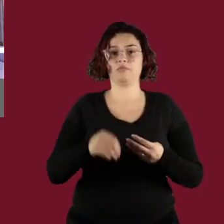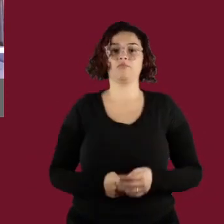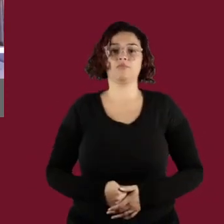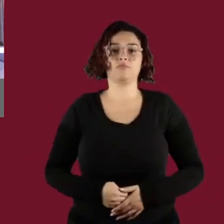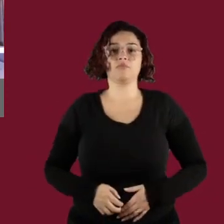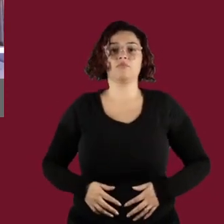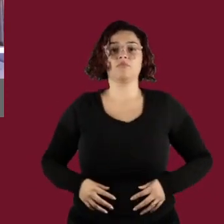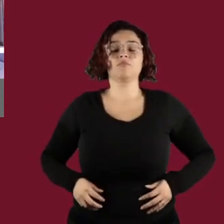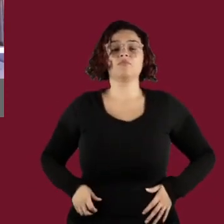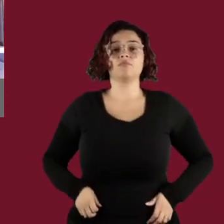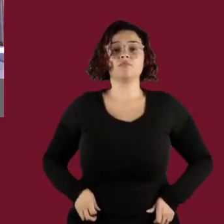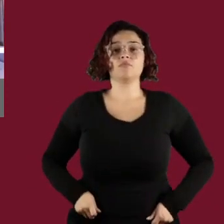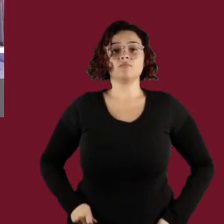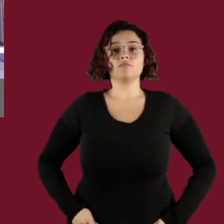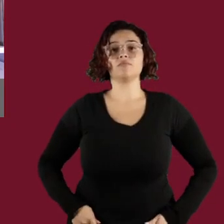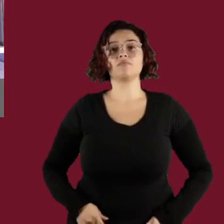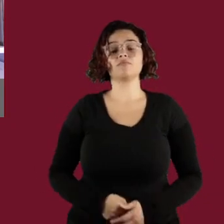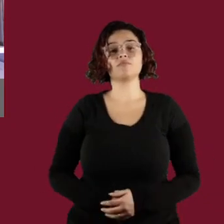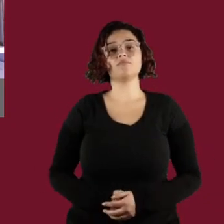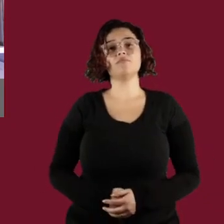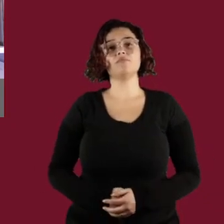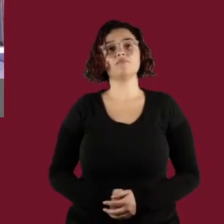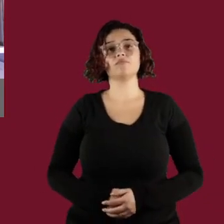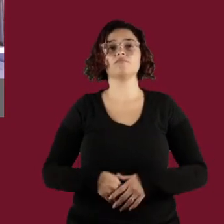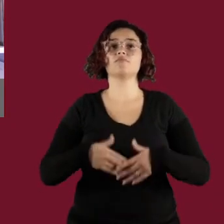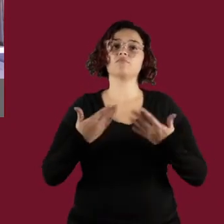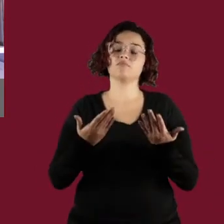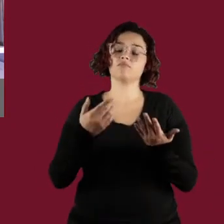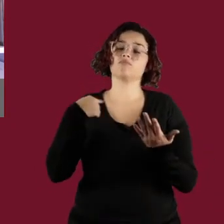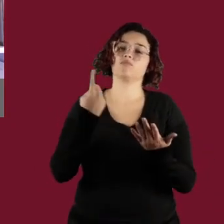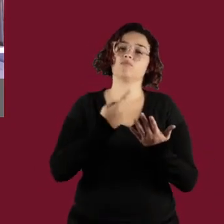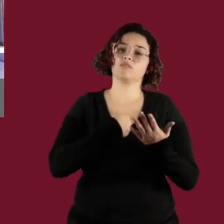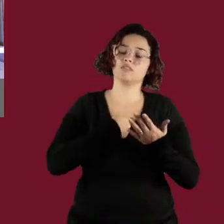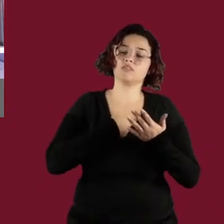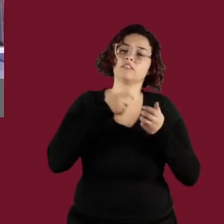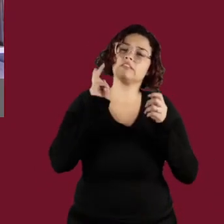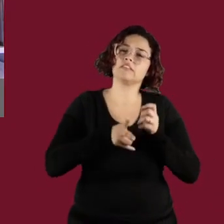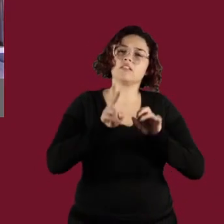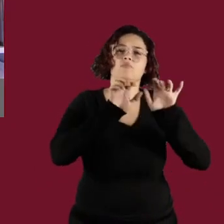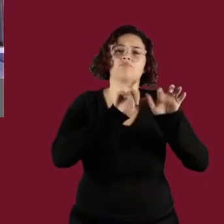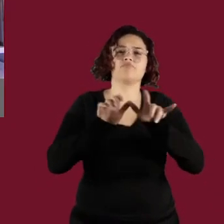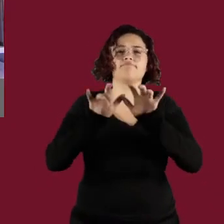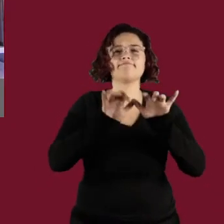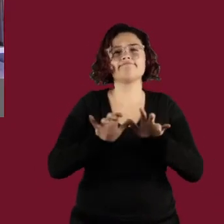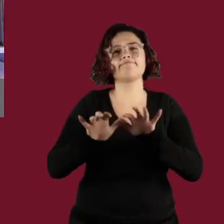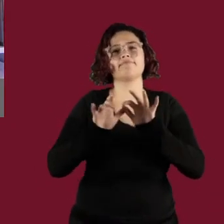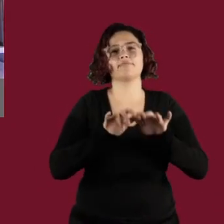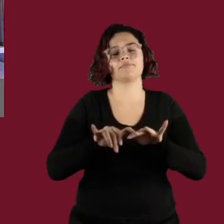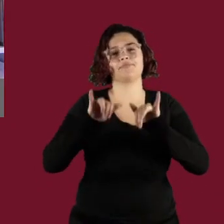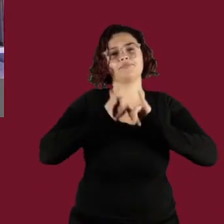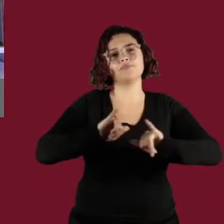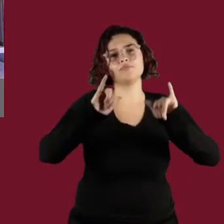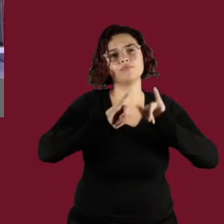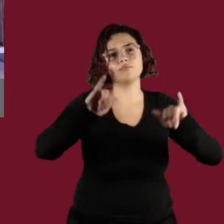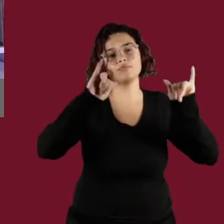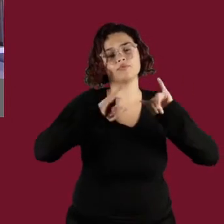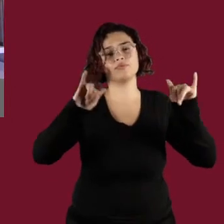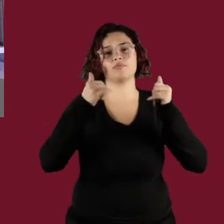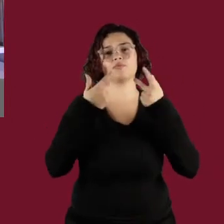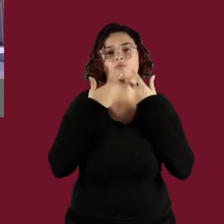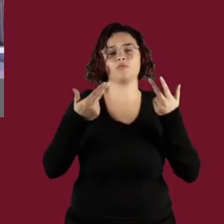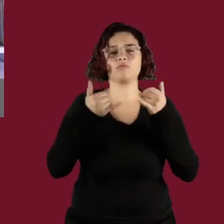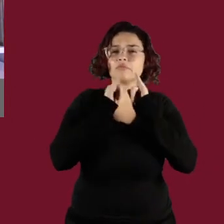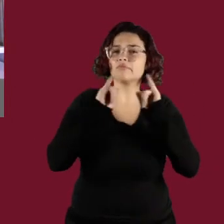É com eles e tendo eles em mente que nós escrevemos cada matéria, não é verdade? E que produzimos cada